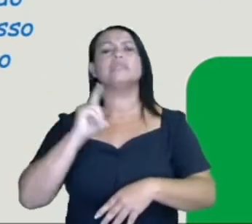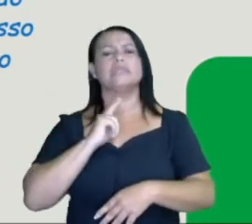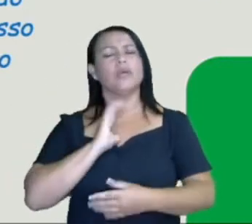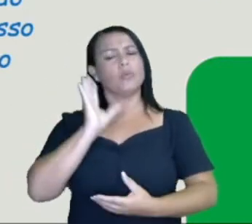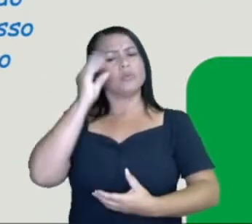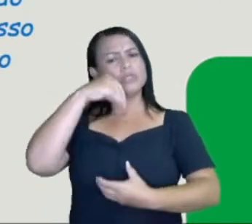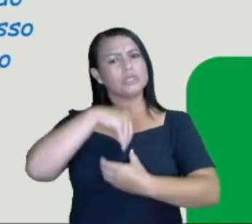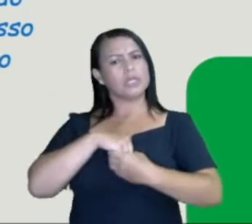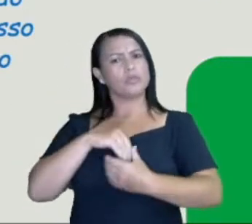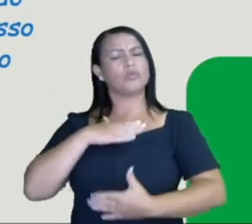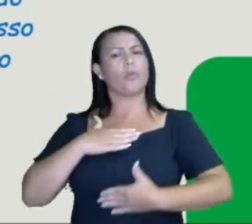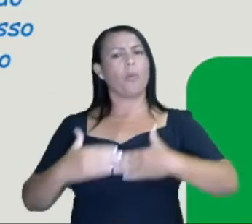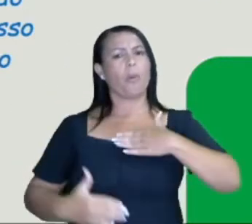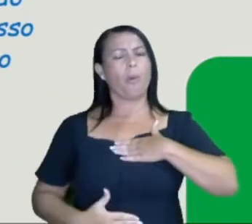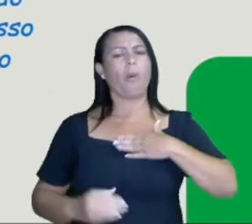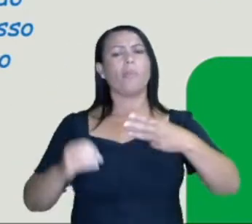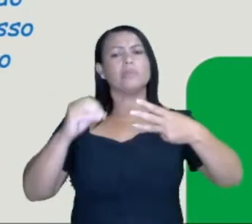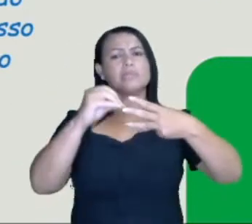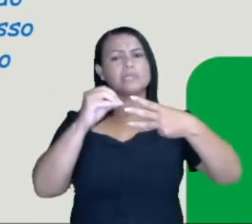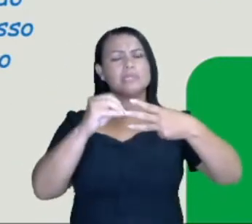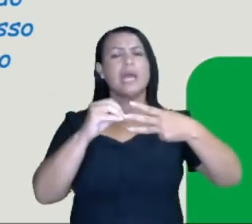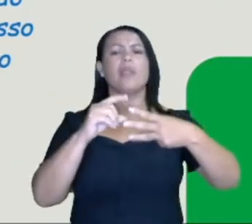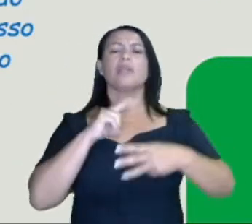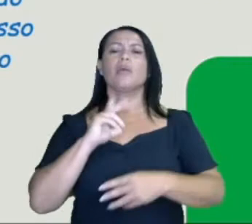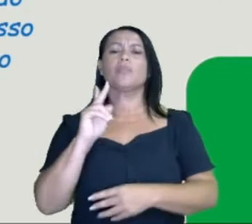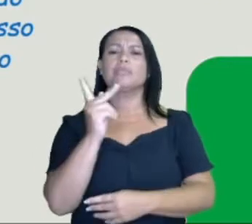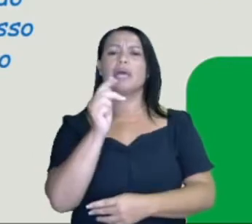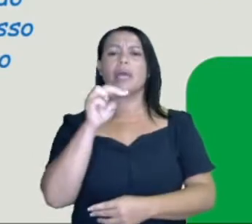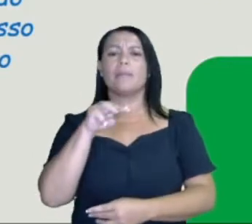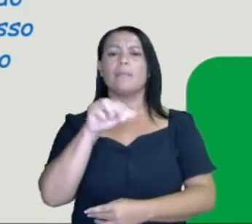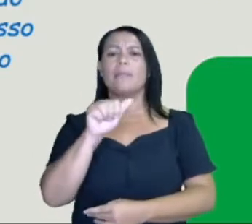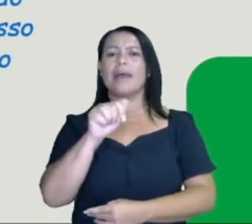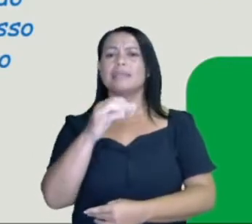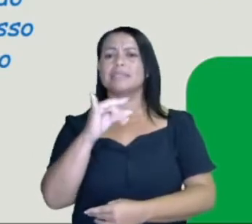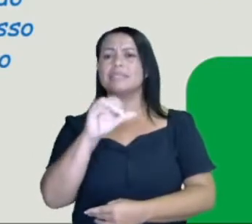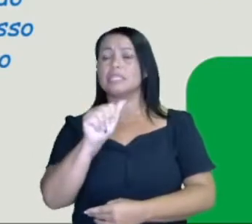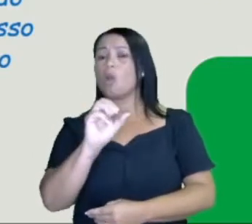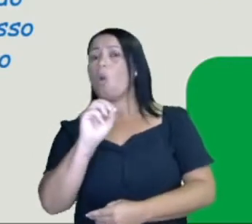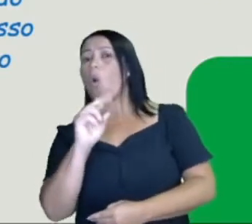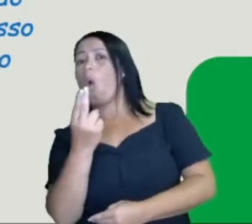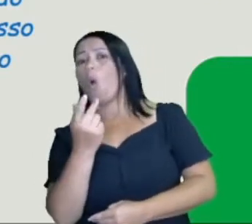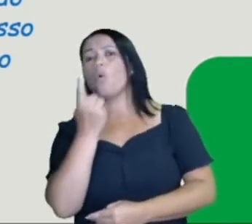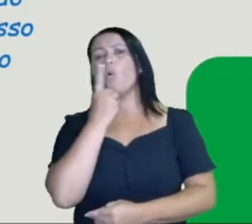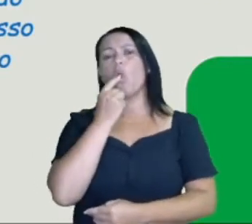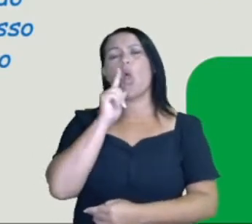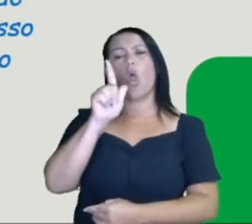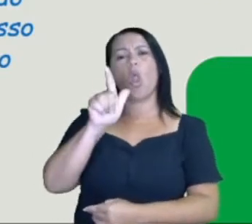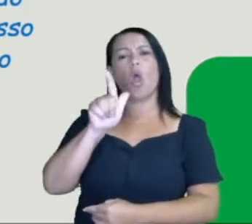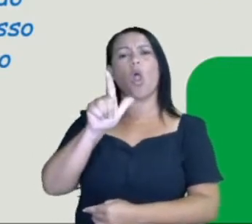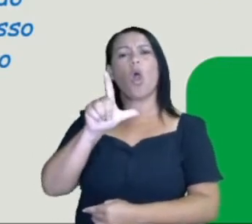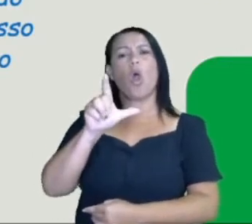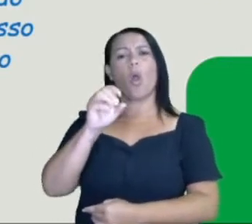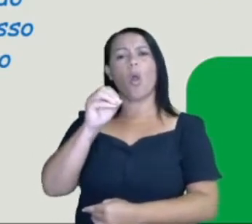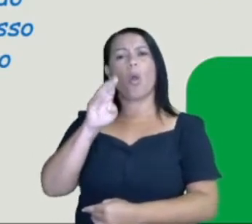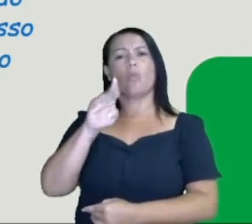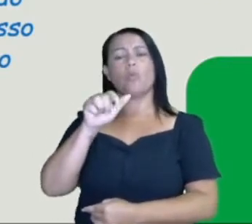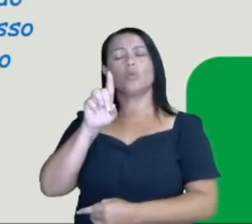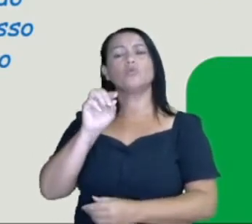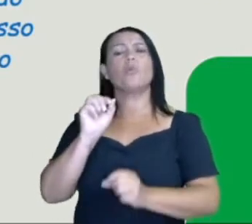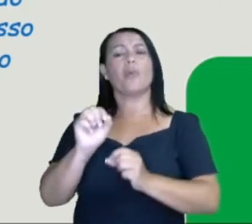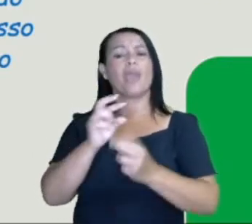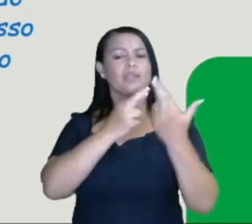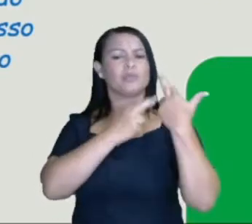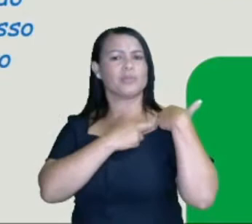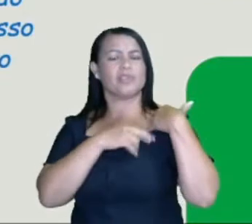células que são chamadas de hemácias ou glóbulos vermelhos, que são responsáveis por levar o oxigênio e o